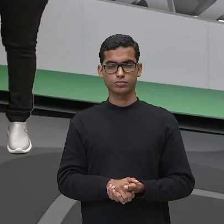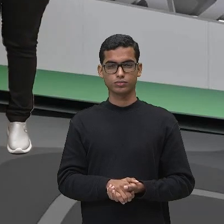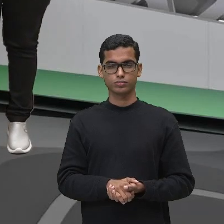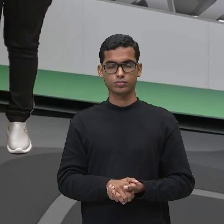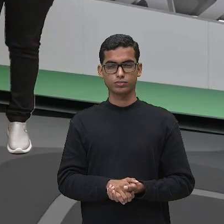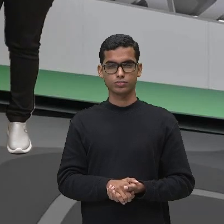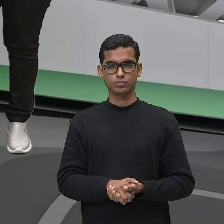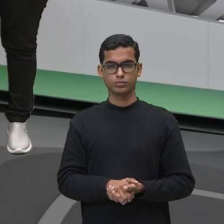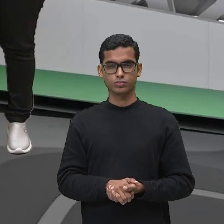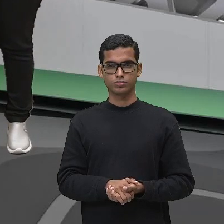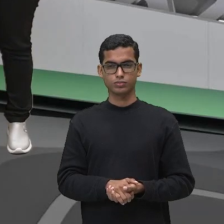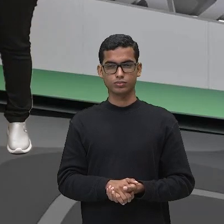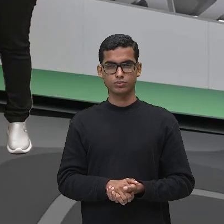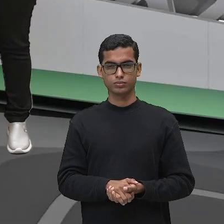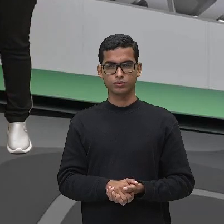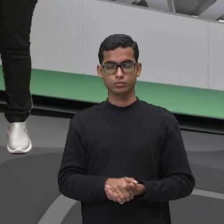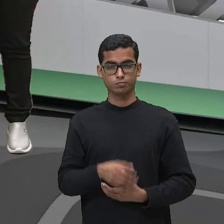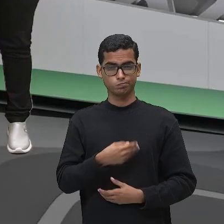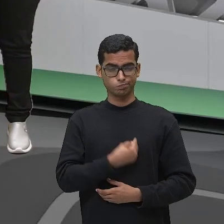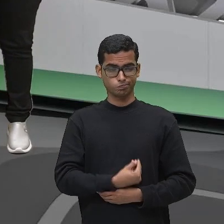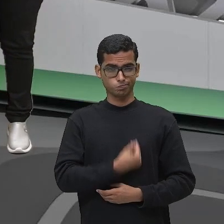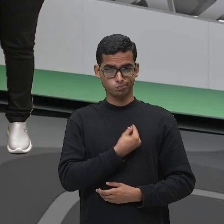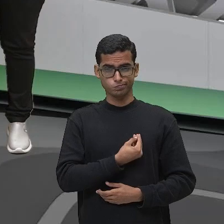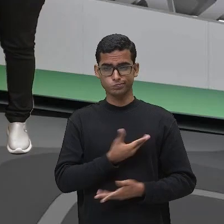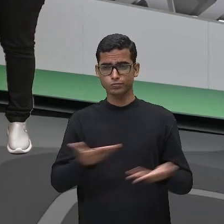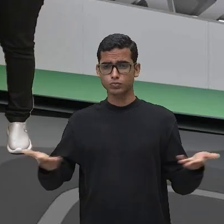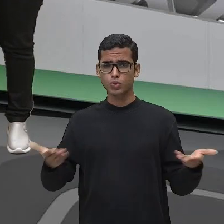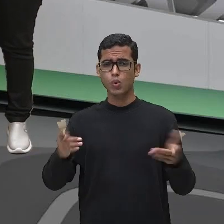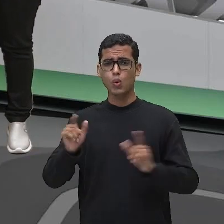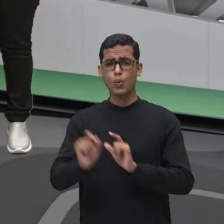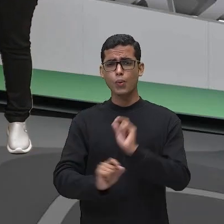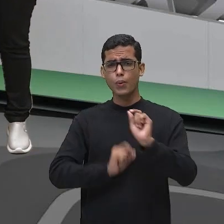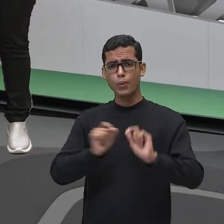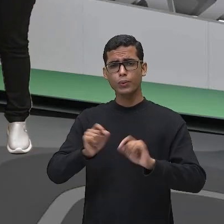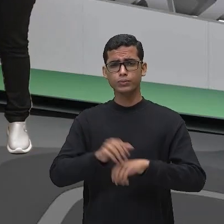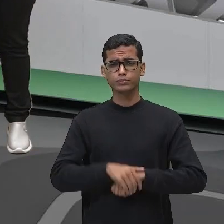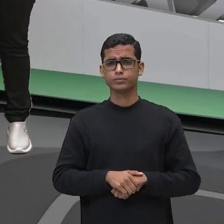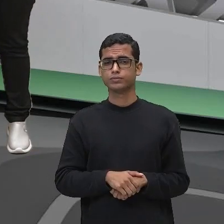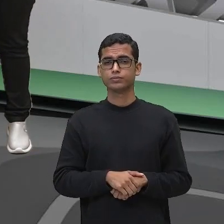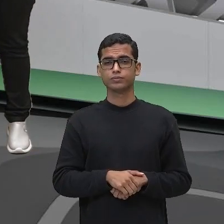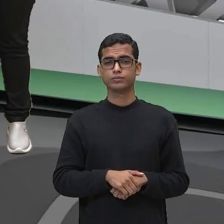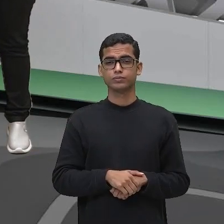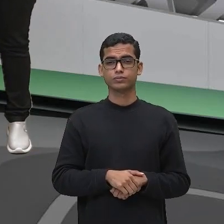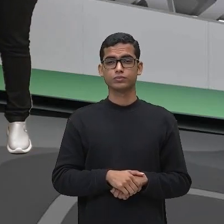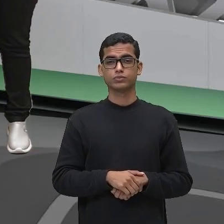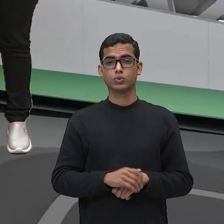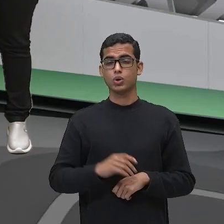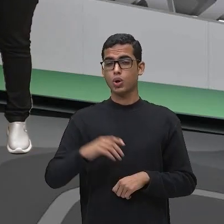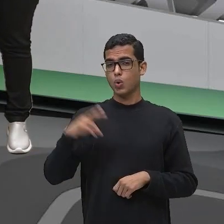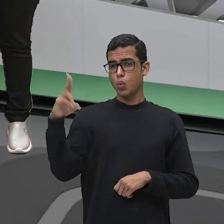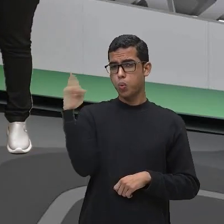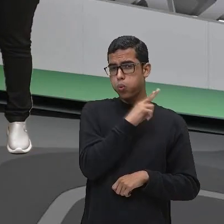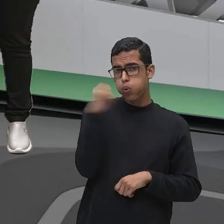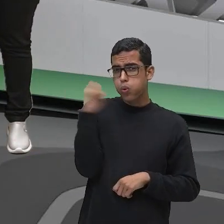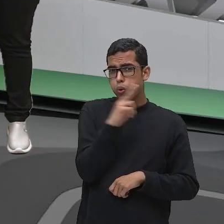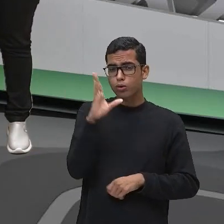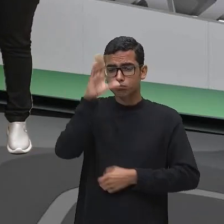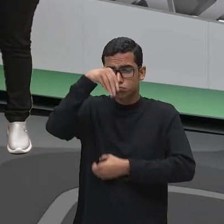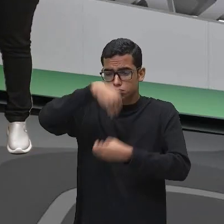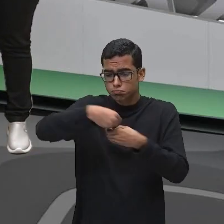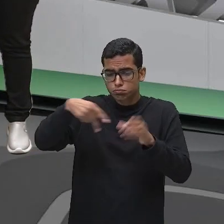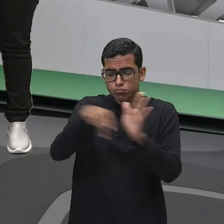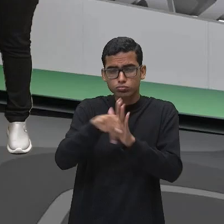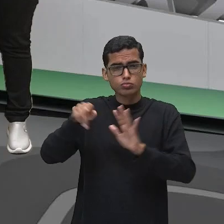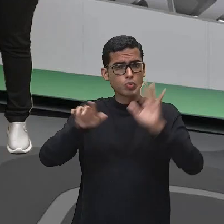ela vive hoje um cenário de urgência climática. Todo mundo já está vendo isso,